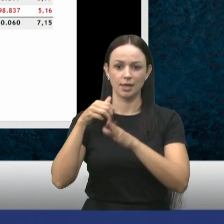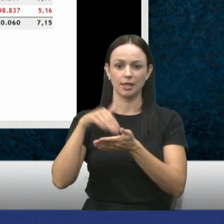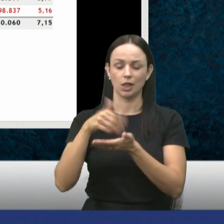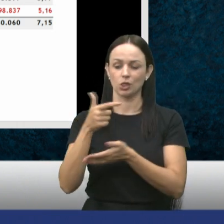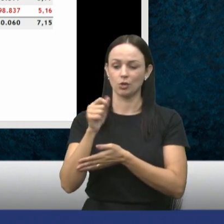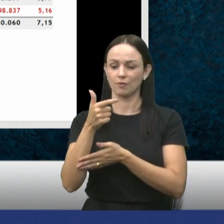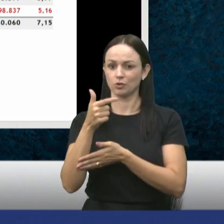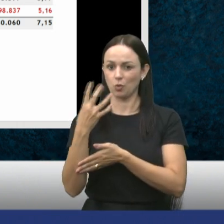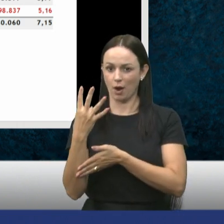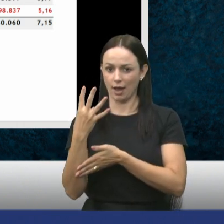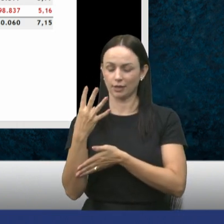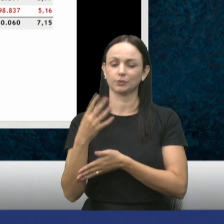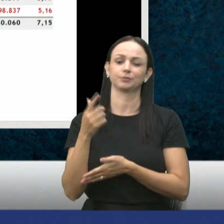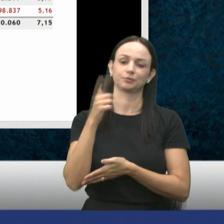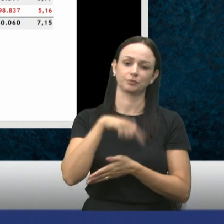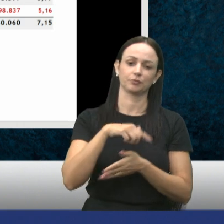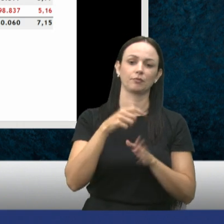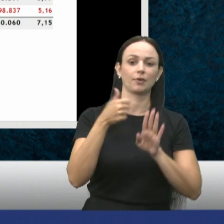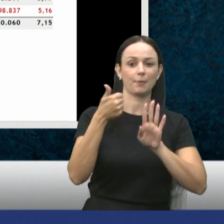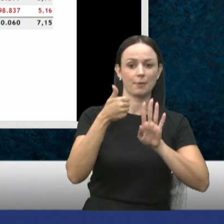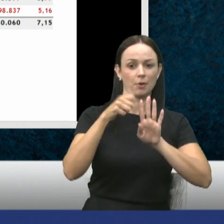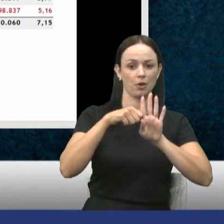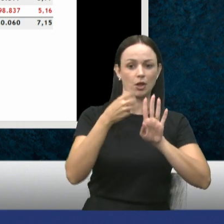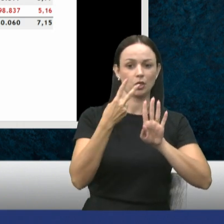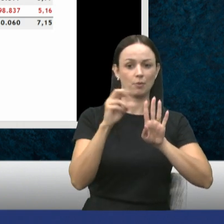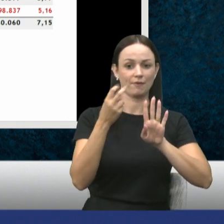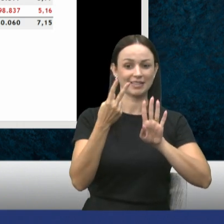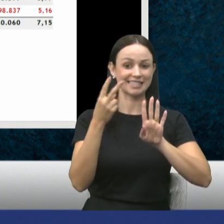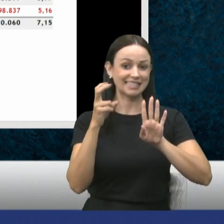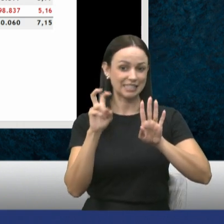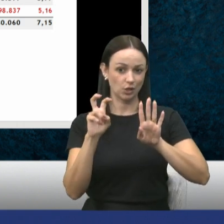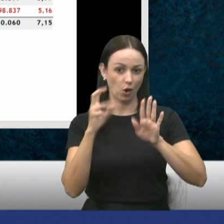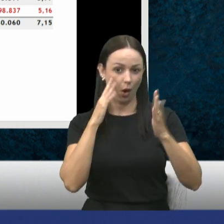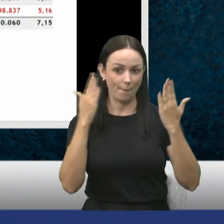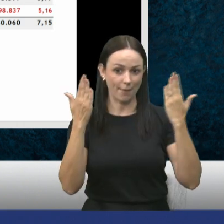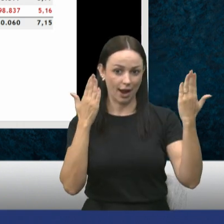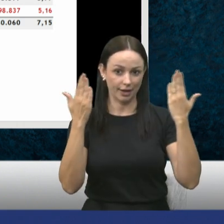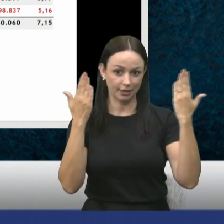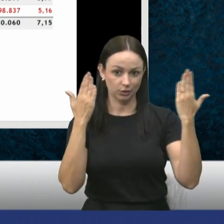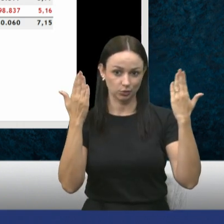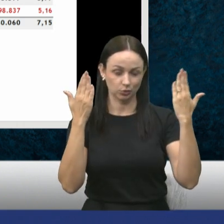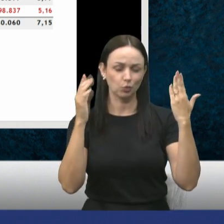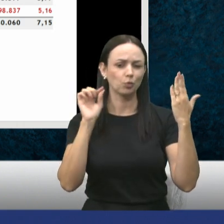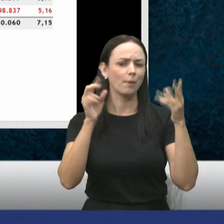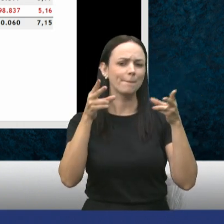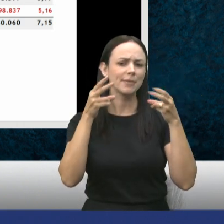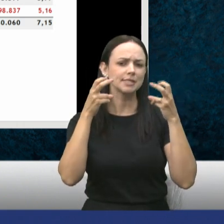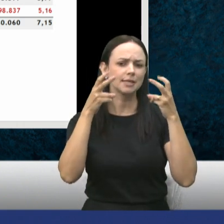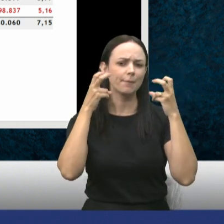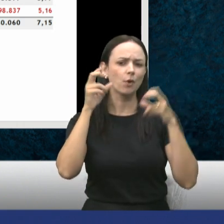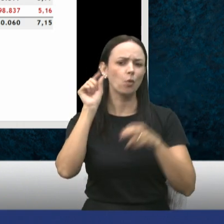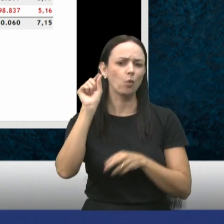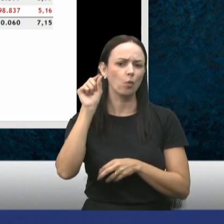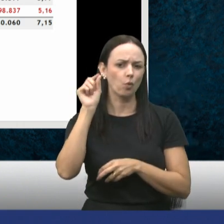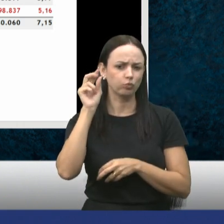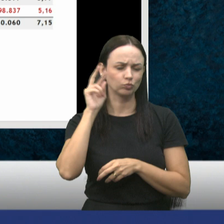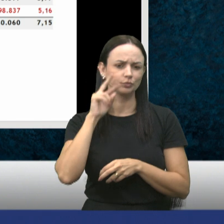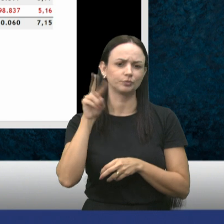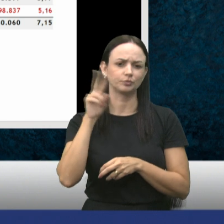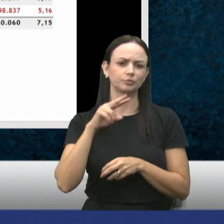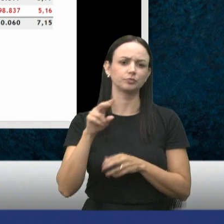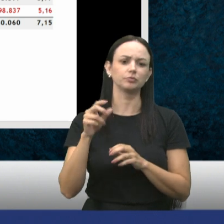para o primeiro quadrimestre de 2025, observamos o seguinte. O primeiro quadrimestre